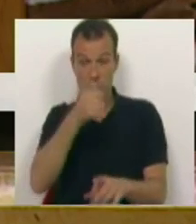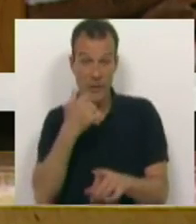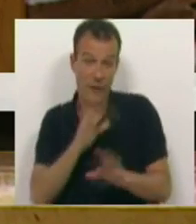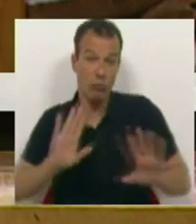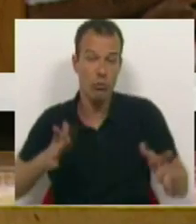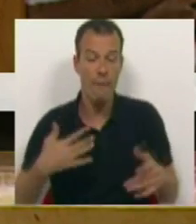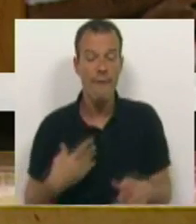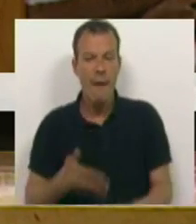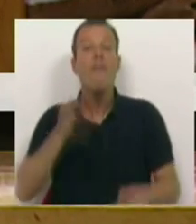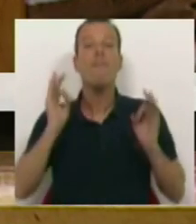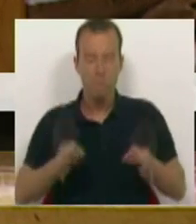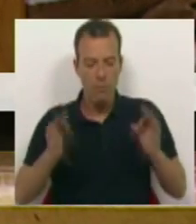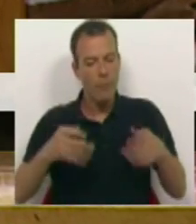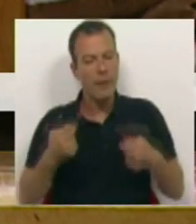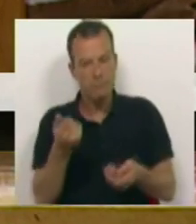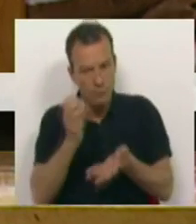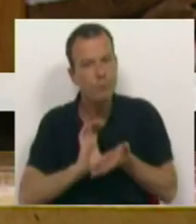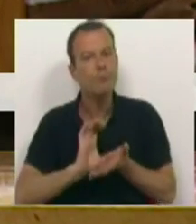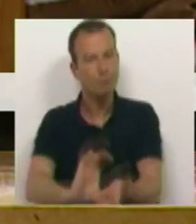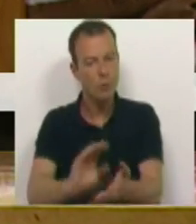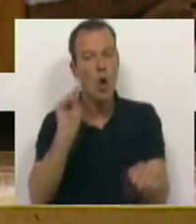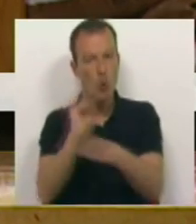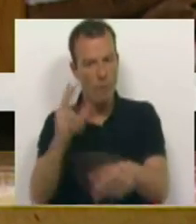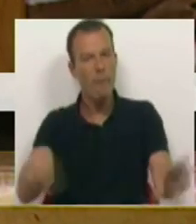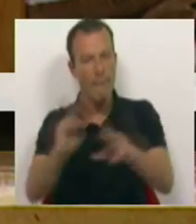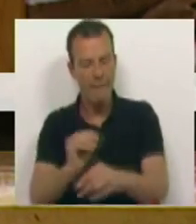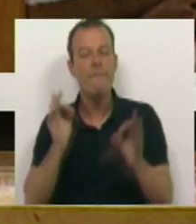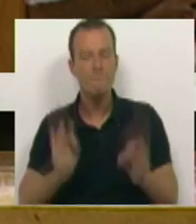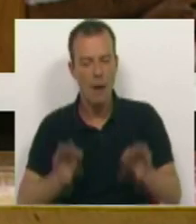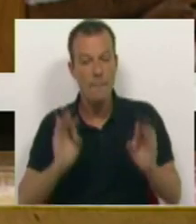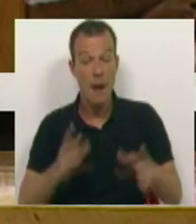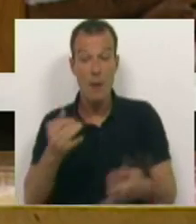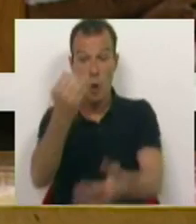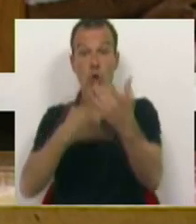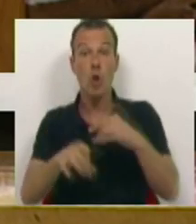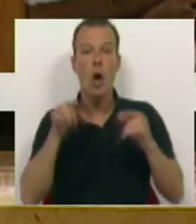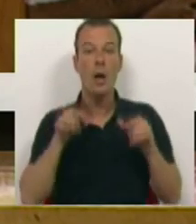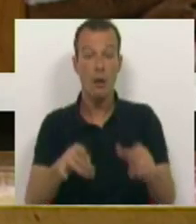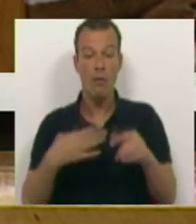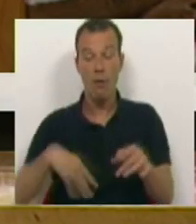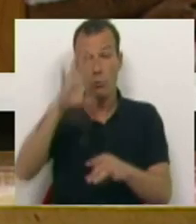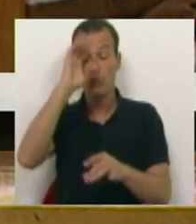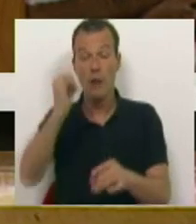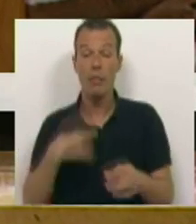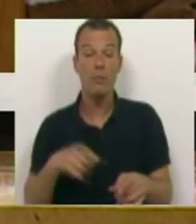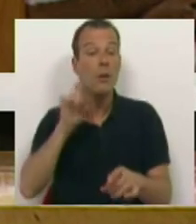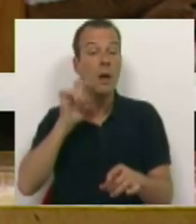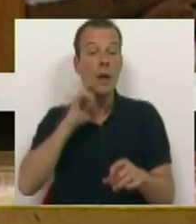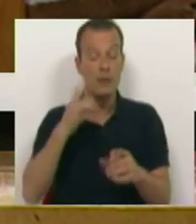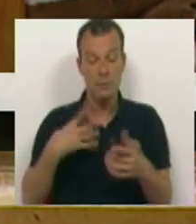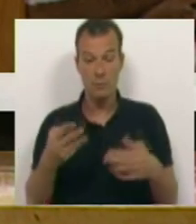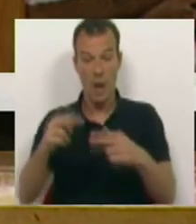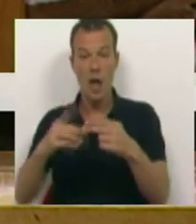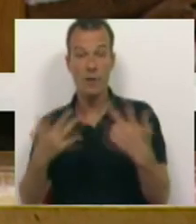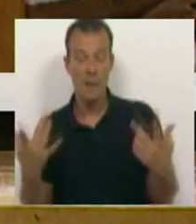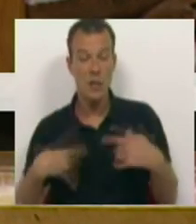custo de injeção imediata de capital do novo banco. Em troca, o Estado garante a manutenção da instituição ao serviço da economia e do país e